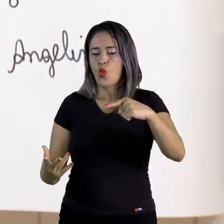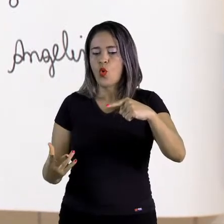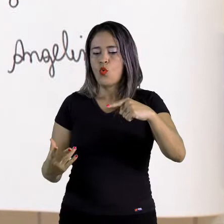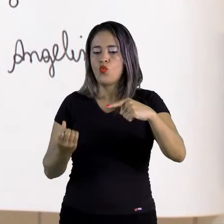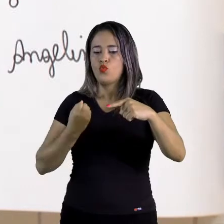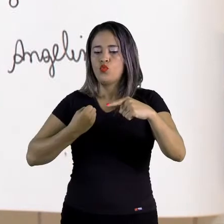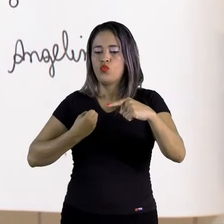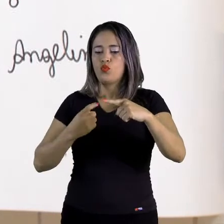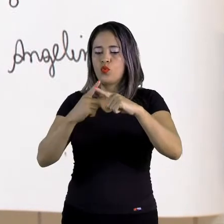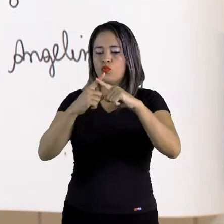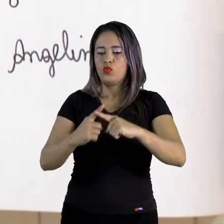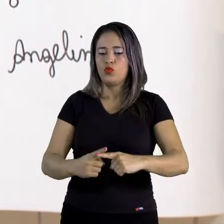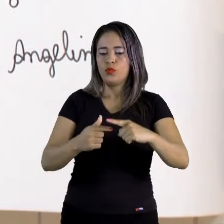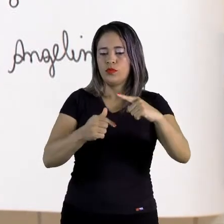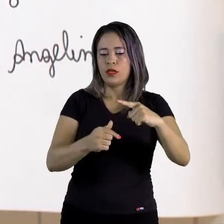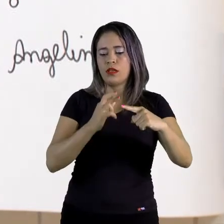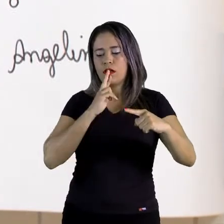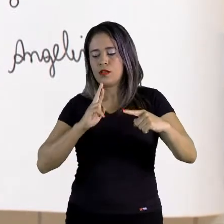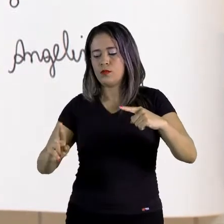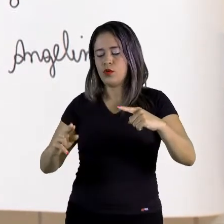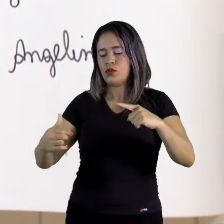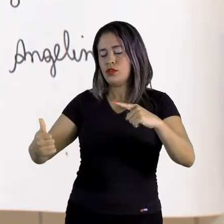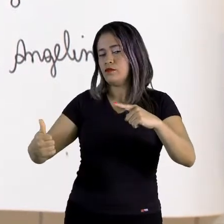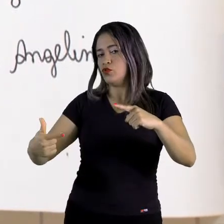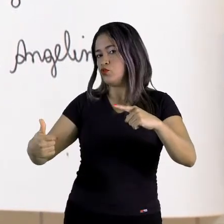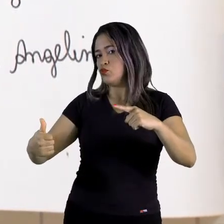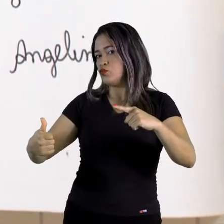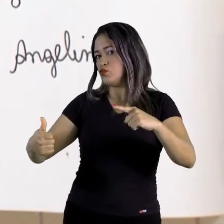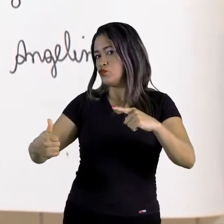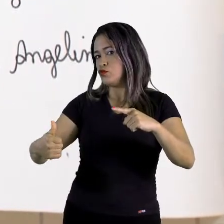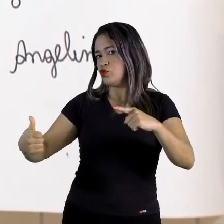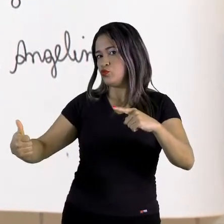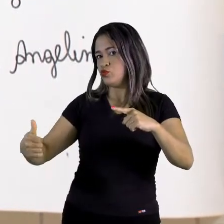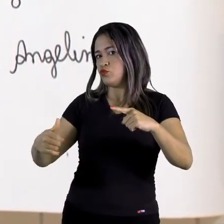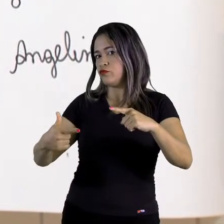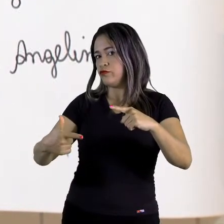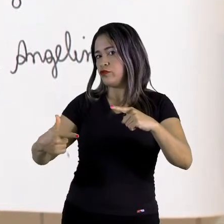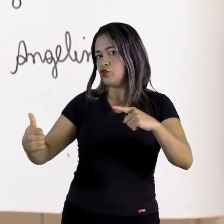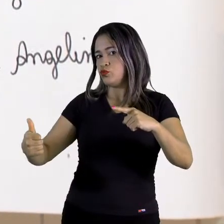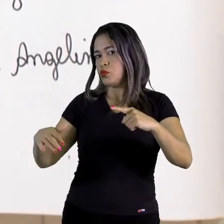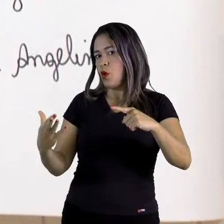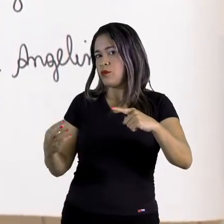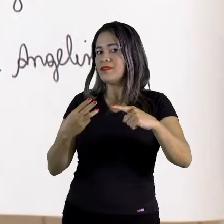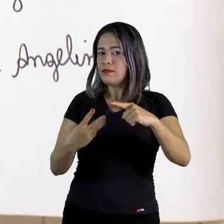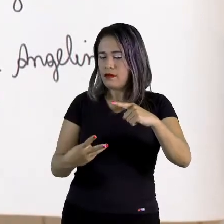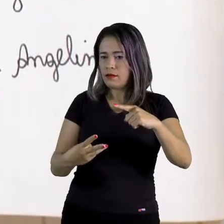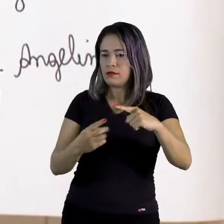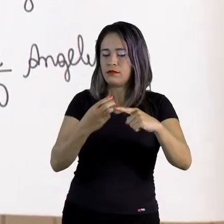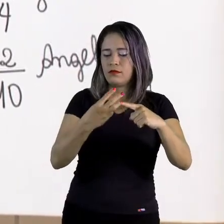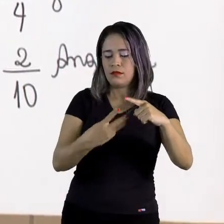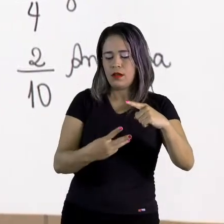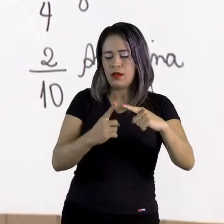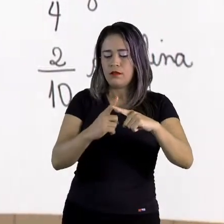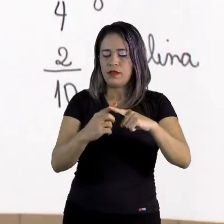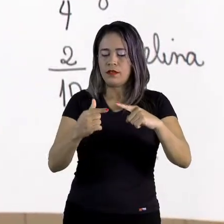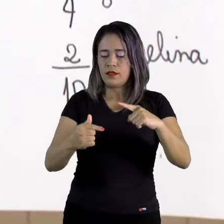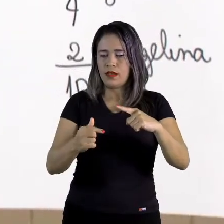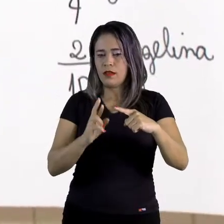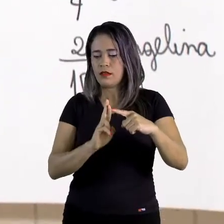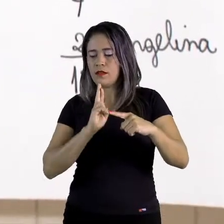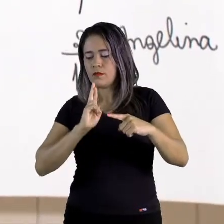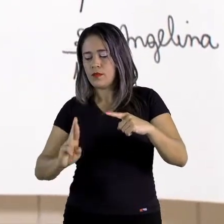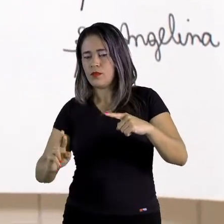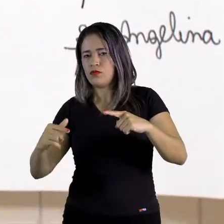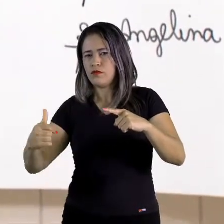por 7 para dar 21. Qual, turma? 3. 3 vezes 7, 21. Se